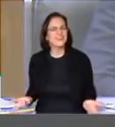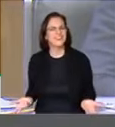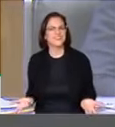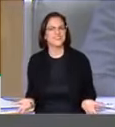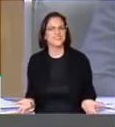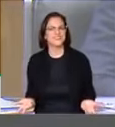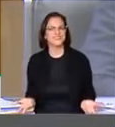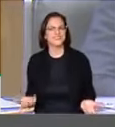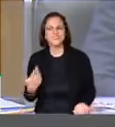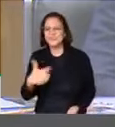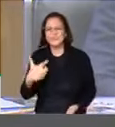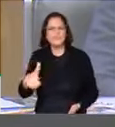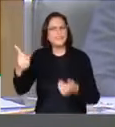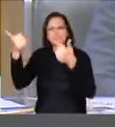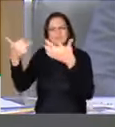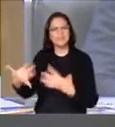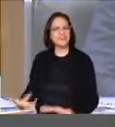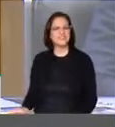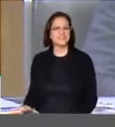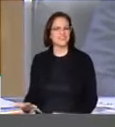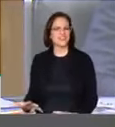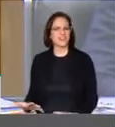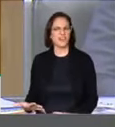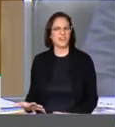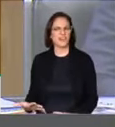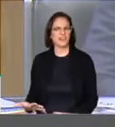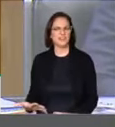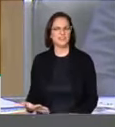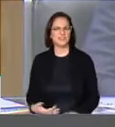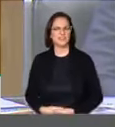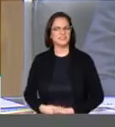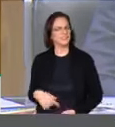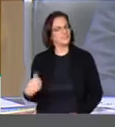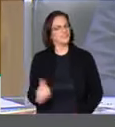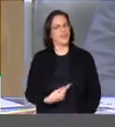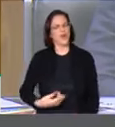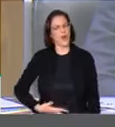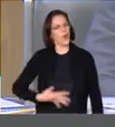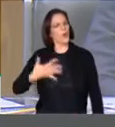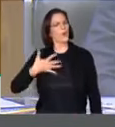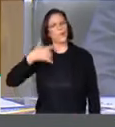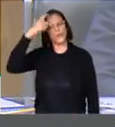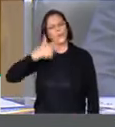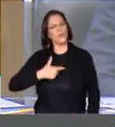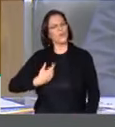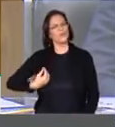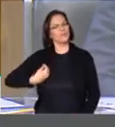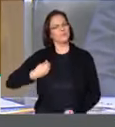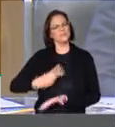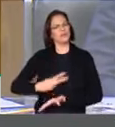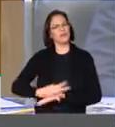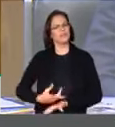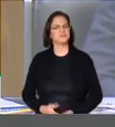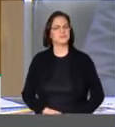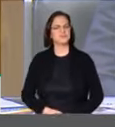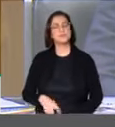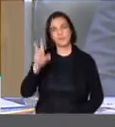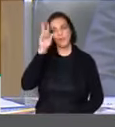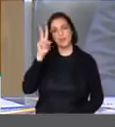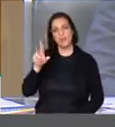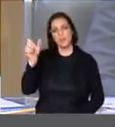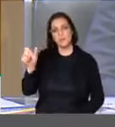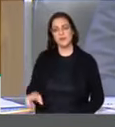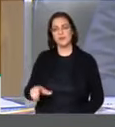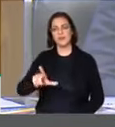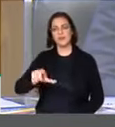não se justifica para construirmos o orgulho de se ser como se é. Por isso eu lembro Leminski, que disse